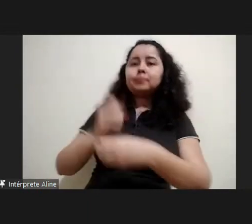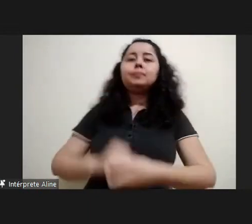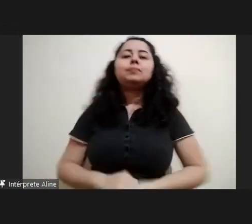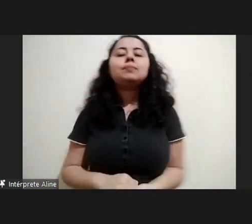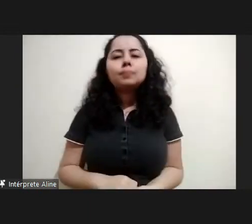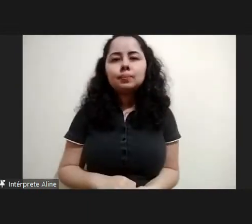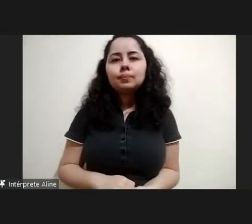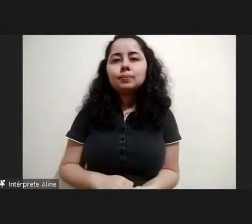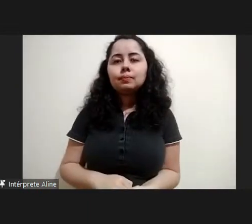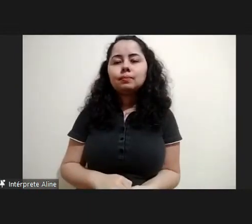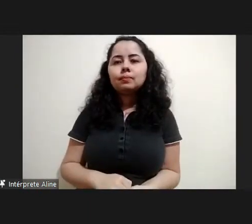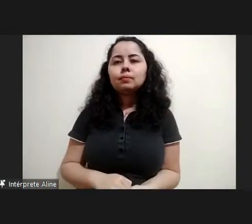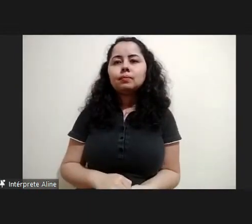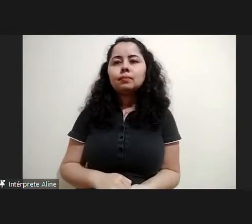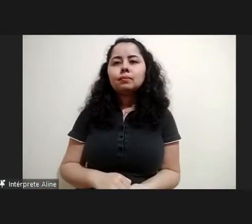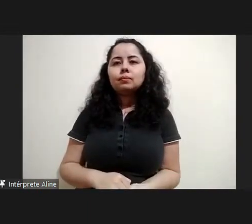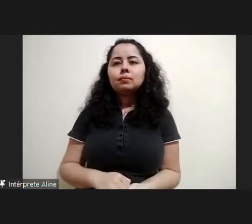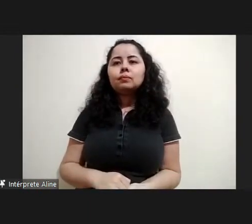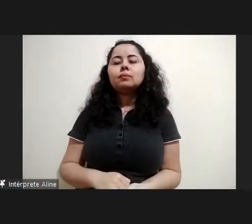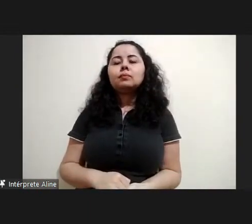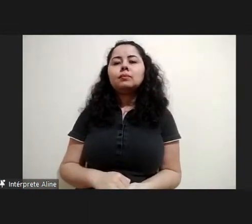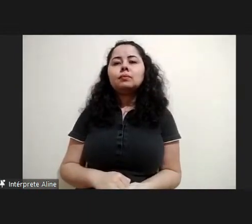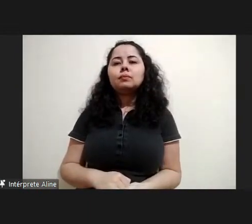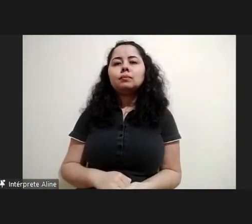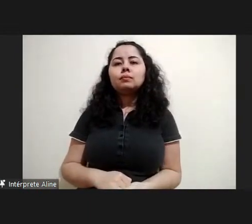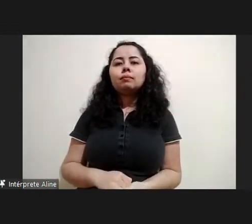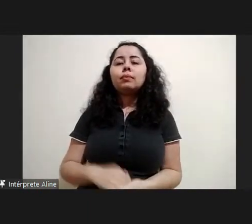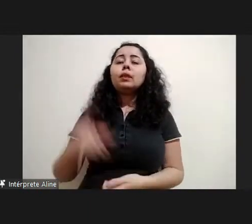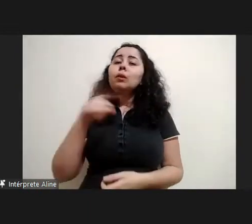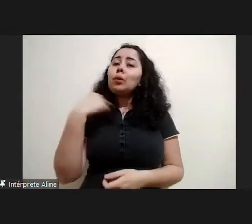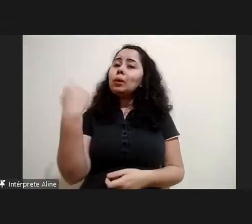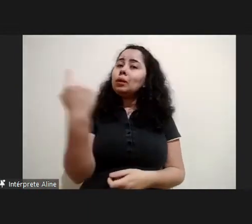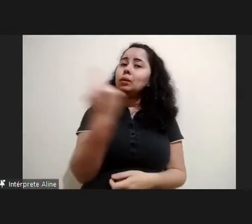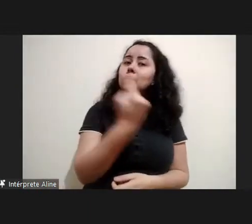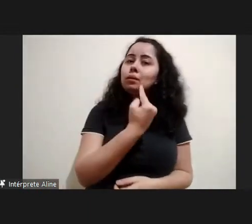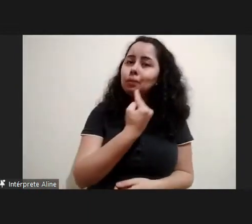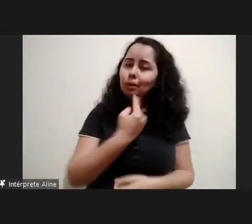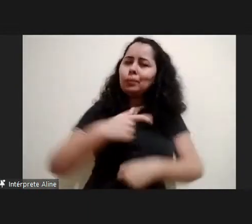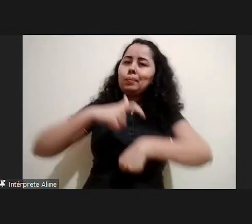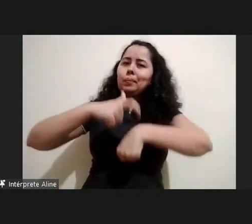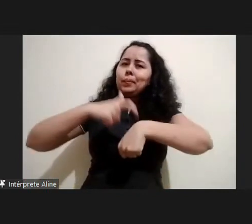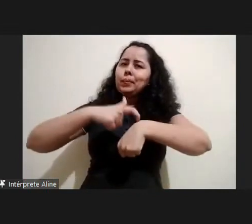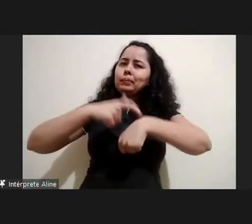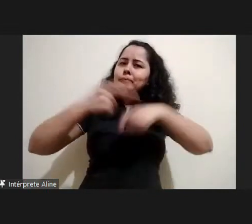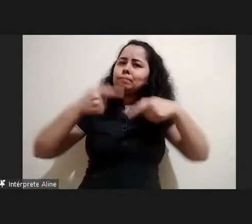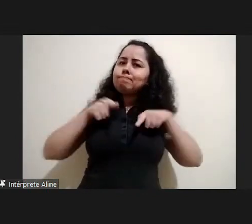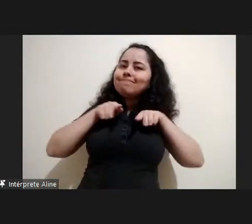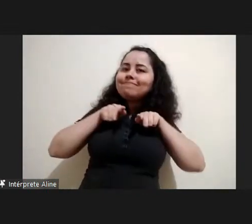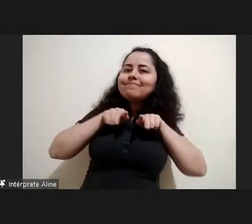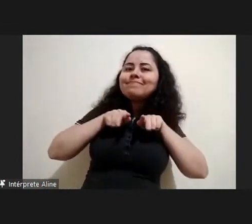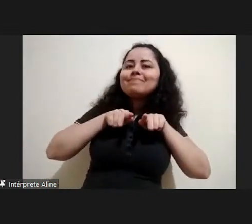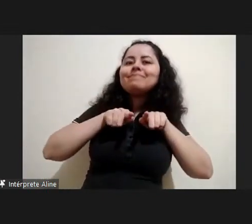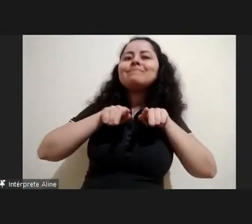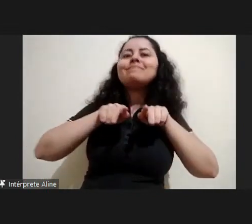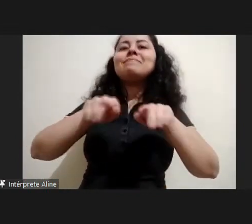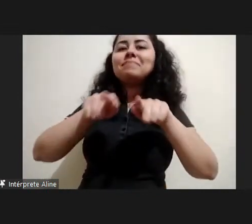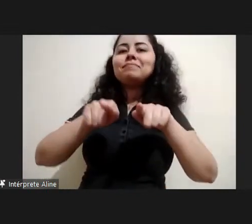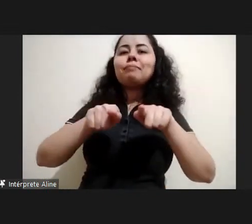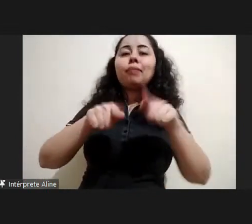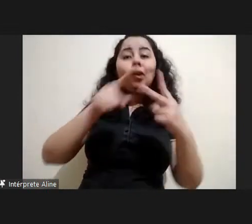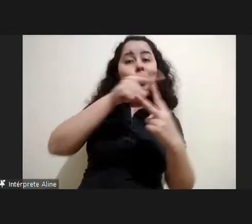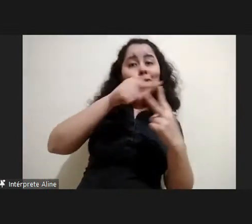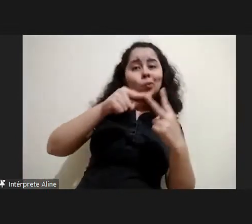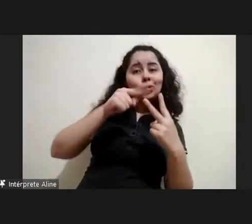E quando nós, de forma simultânea, realizamos estes dois eventos, comemorar a